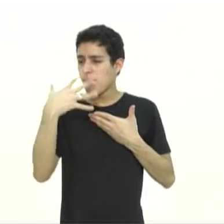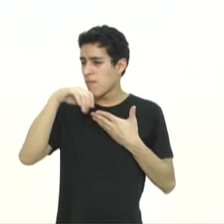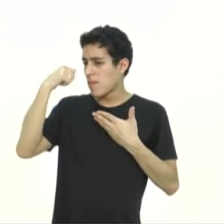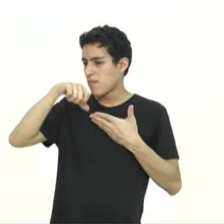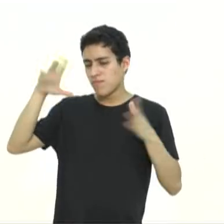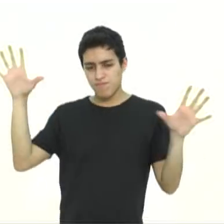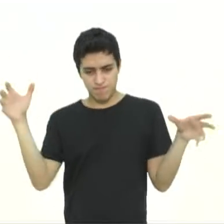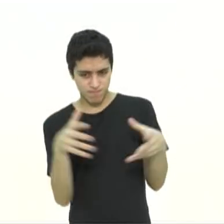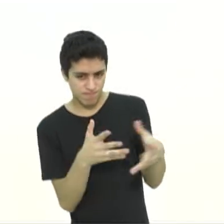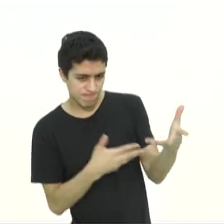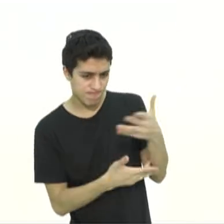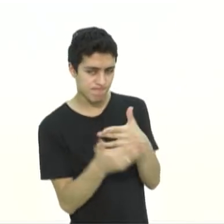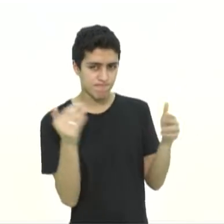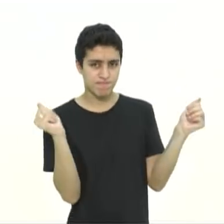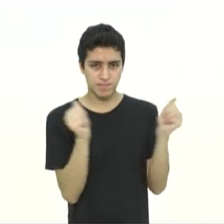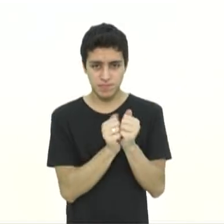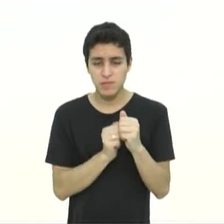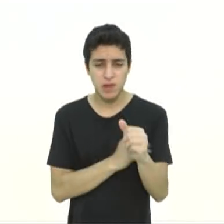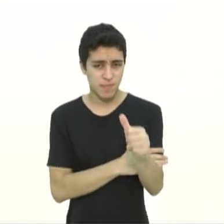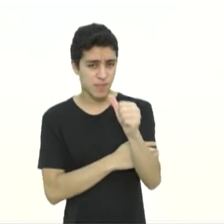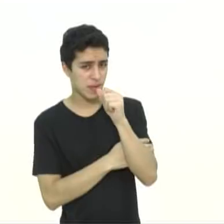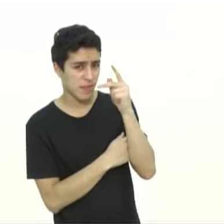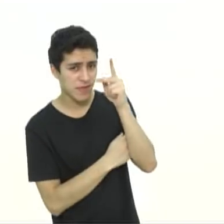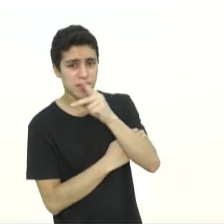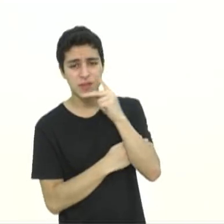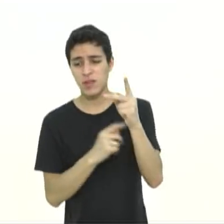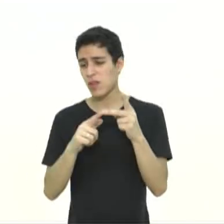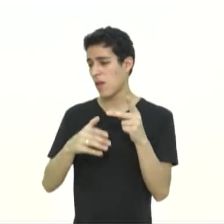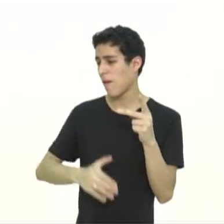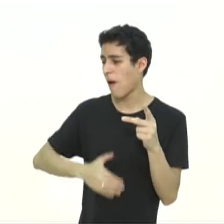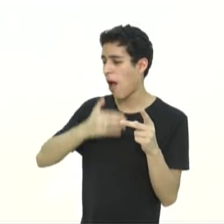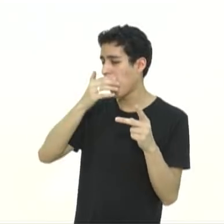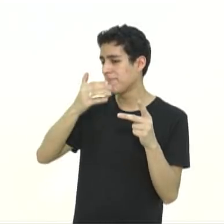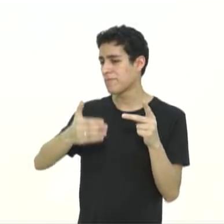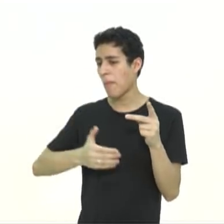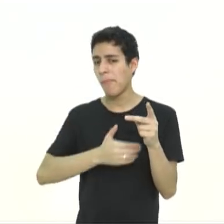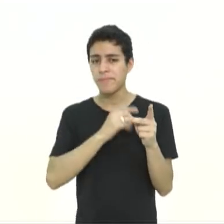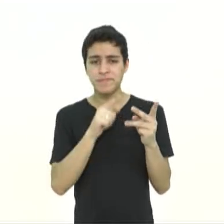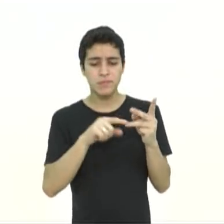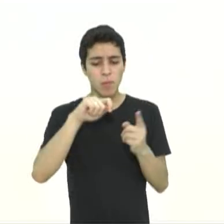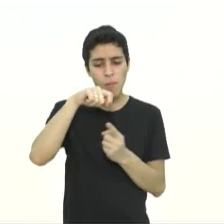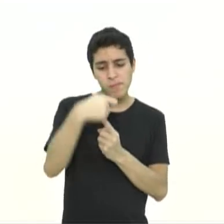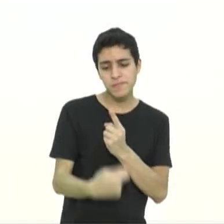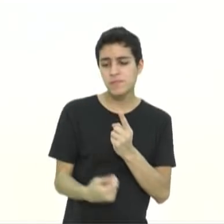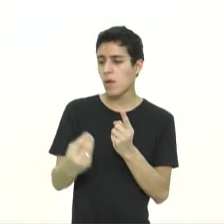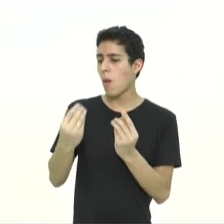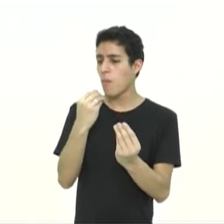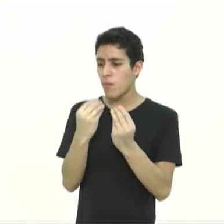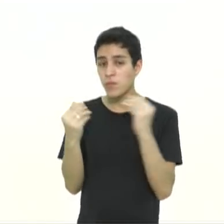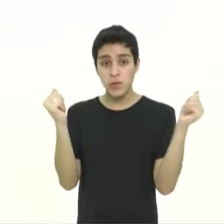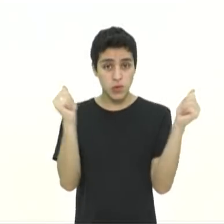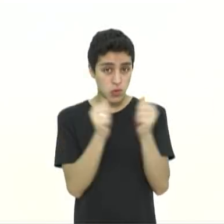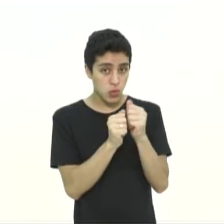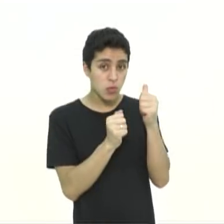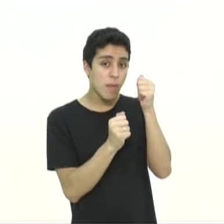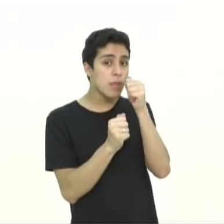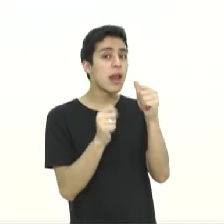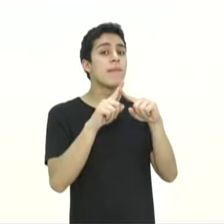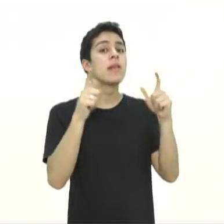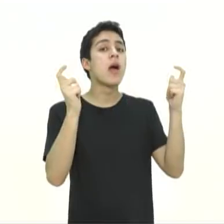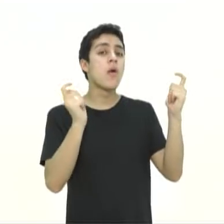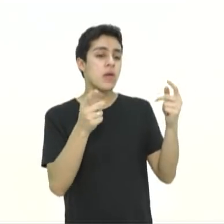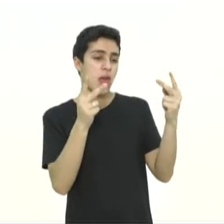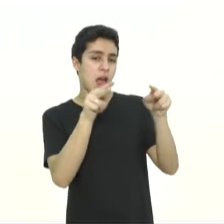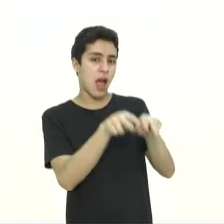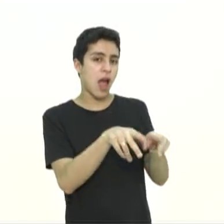pais. Beba vinho, coma a maçã e a banana junto com a sua mulher, na cama.